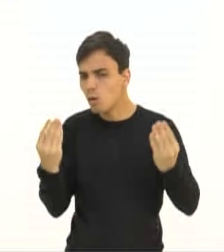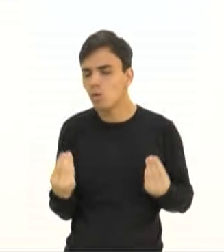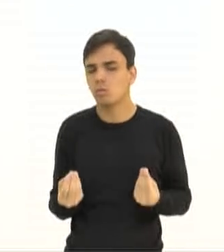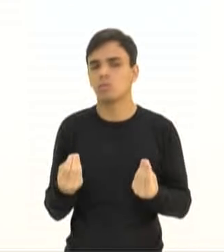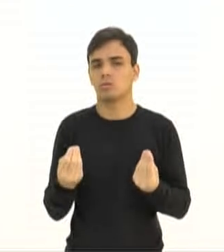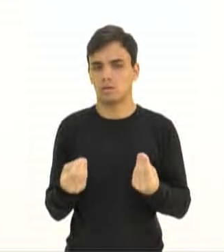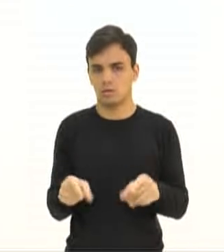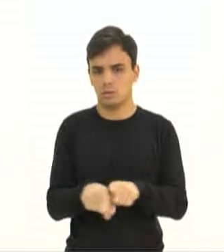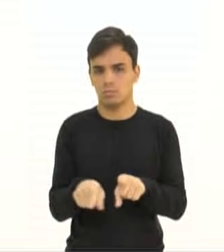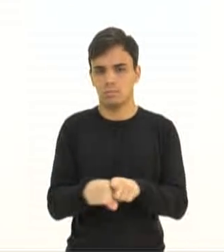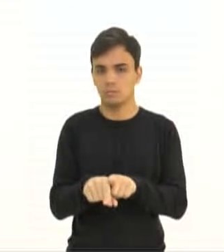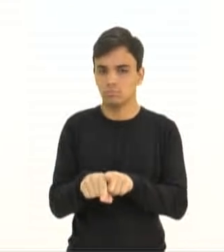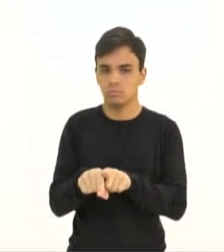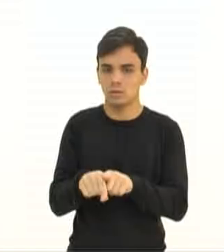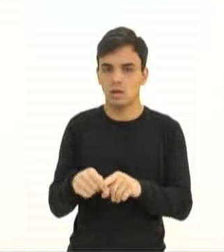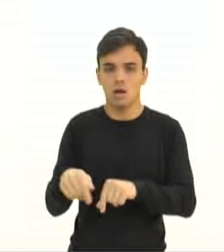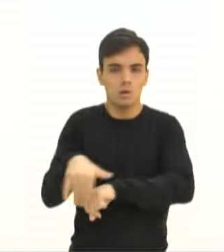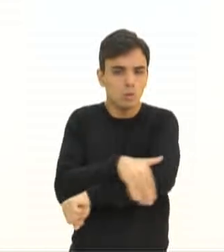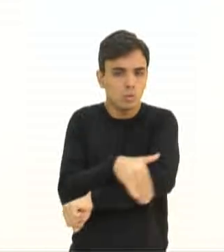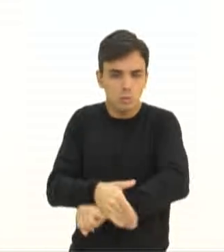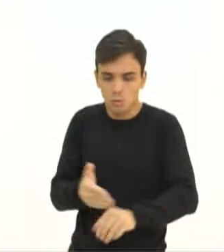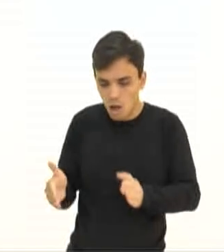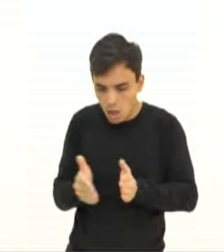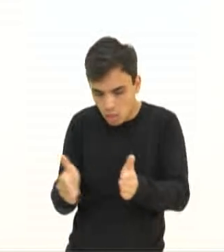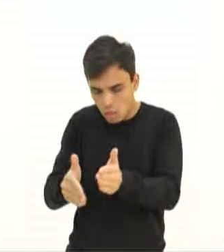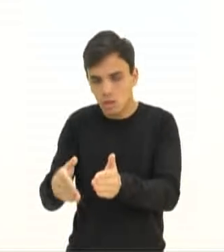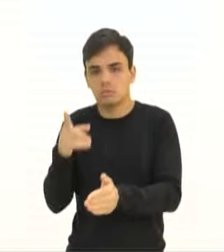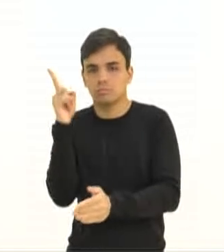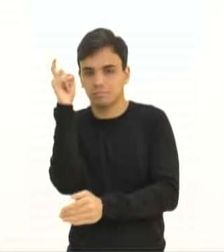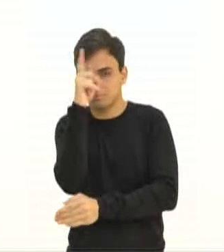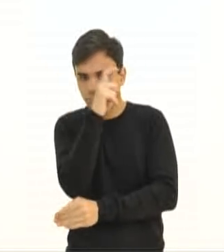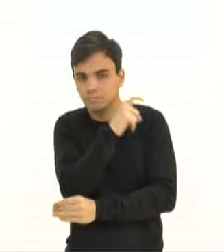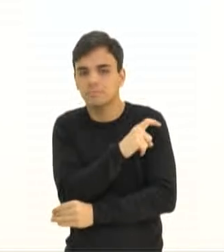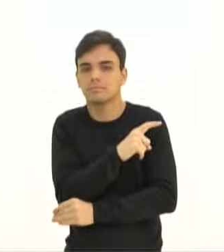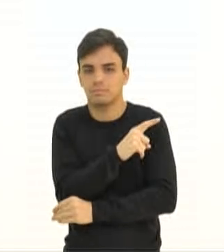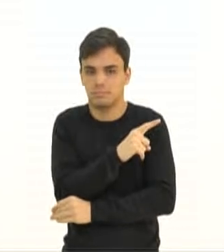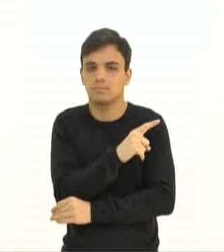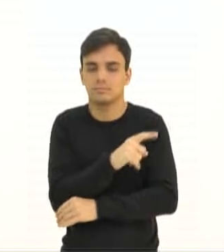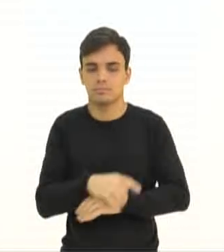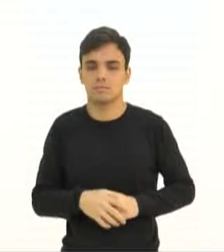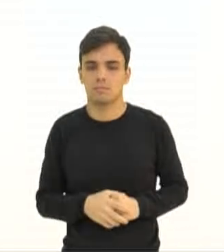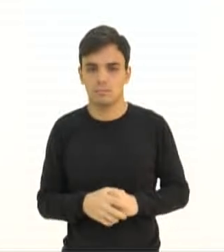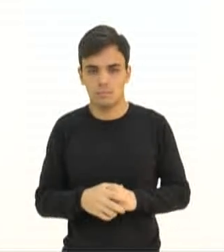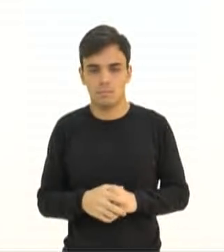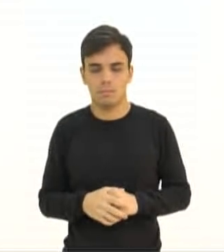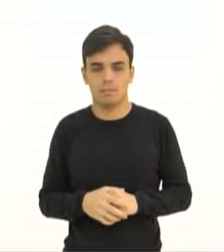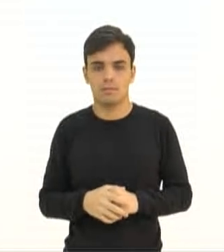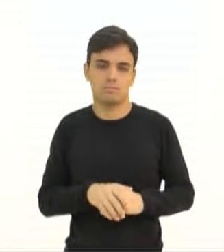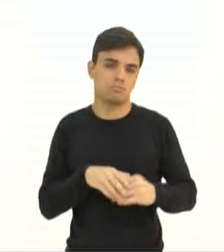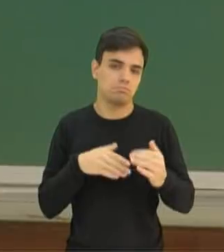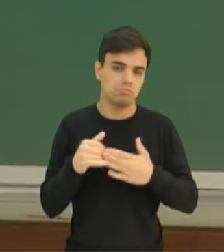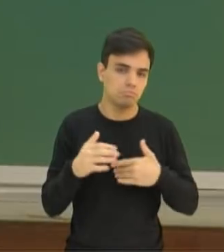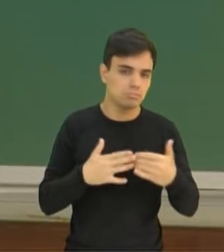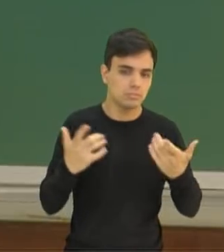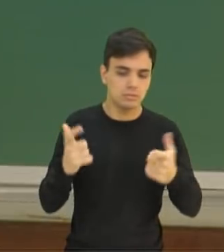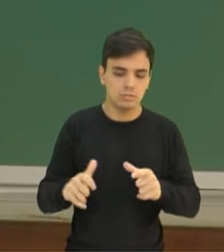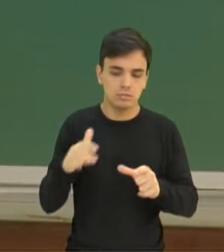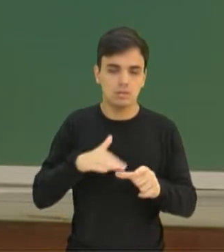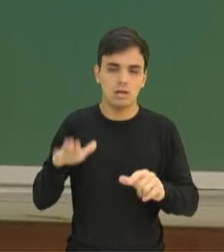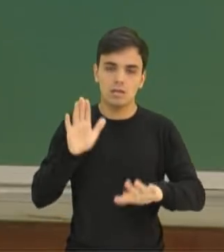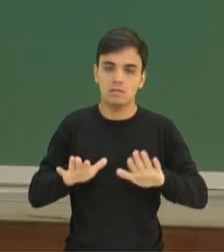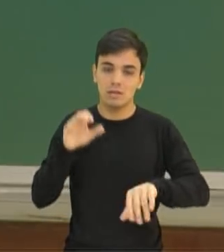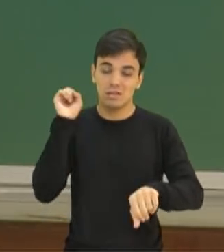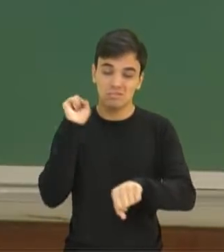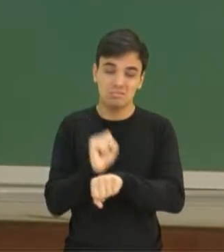construção de rodovias e até mesmo a presença da floresta, a construção das rodovias é muito mais difícil, né? Em determinadas áreas até impossível